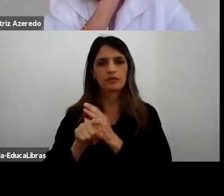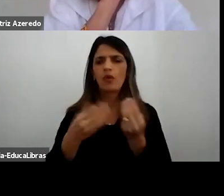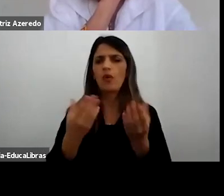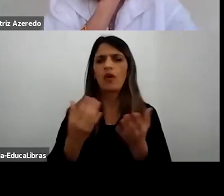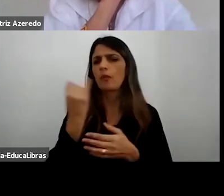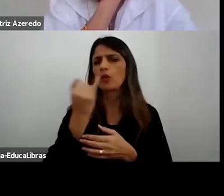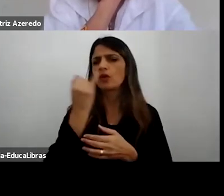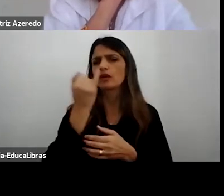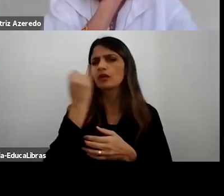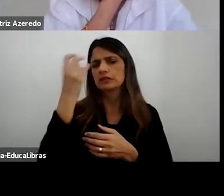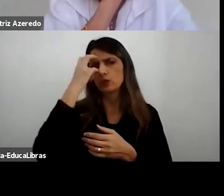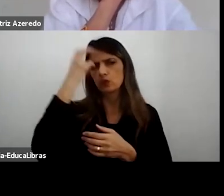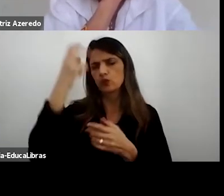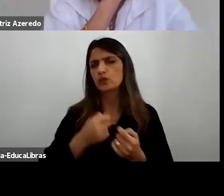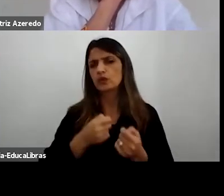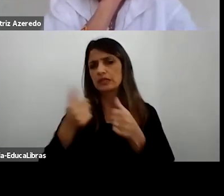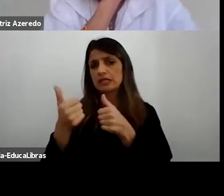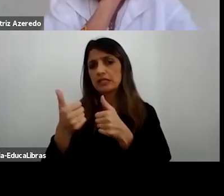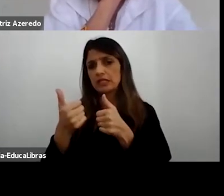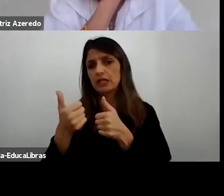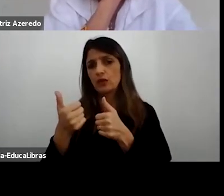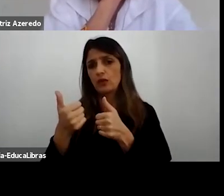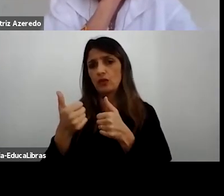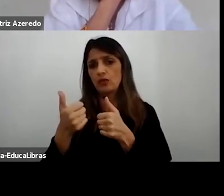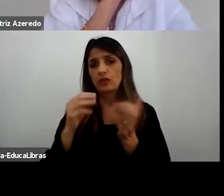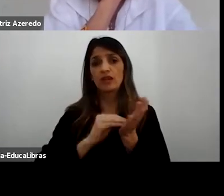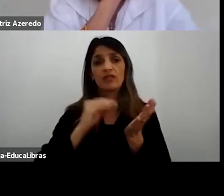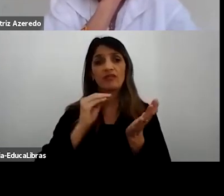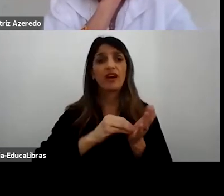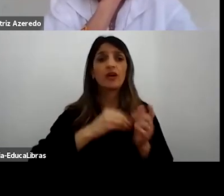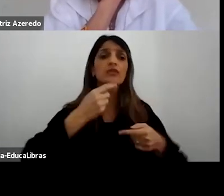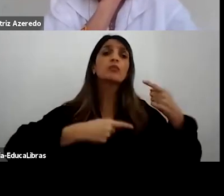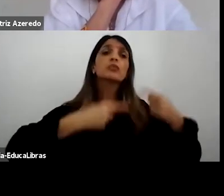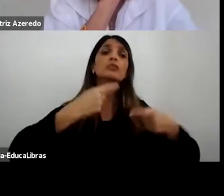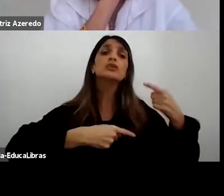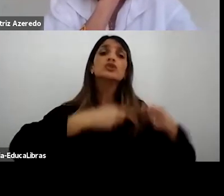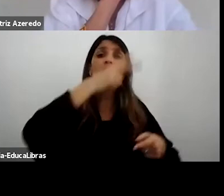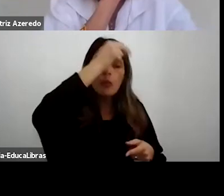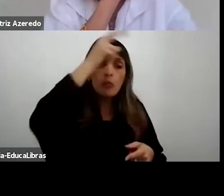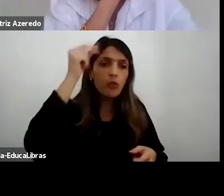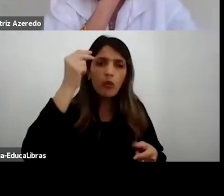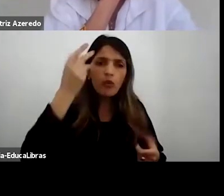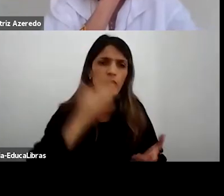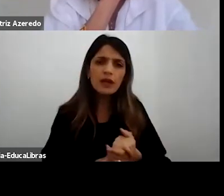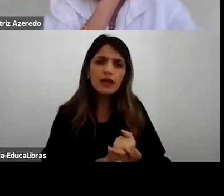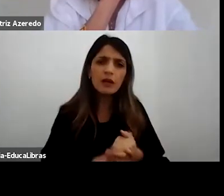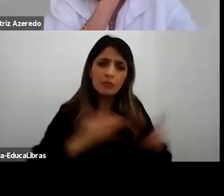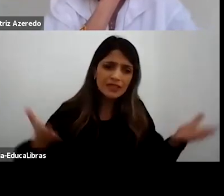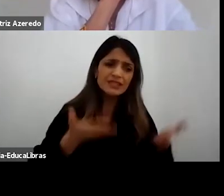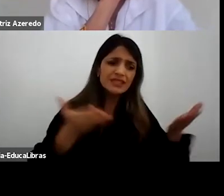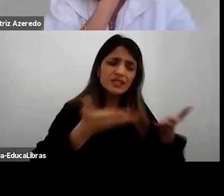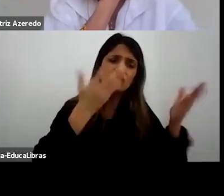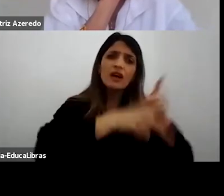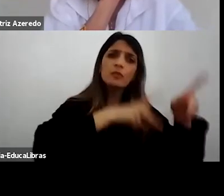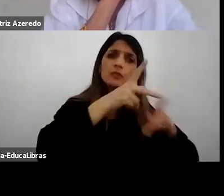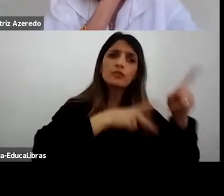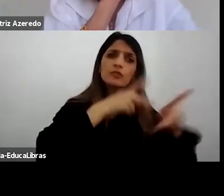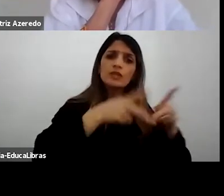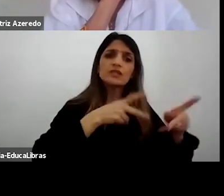de doação a despeito da ausência de políticas públicas que alavanquem as populações mais